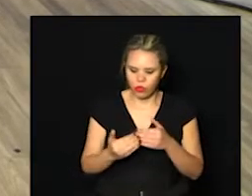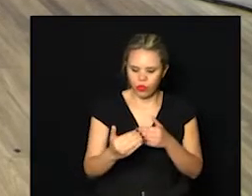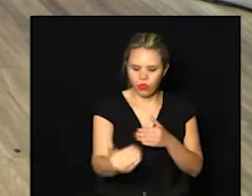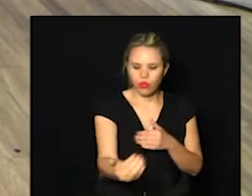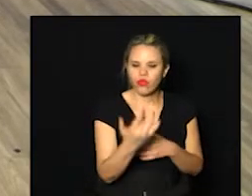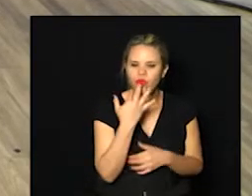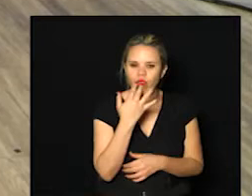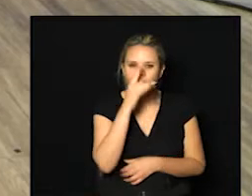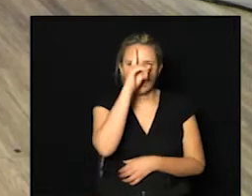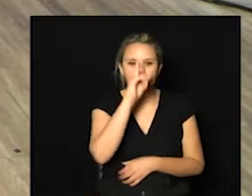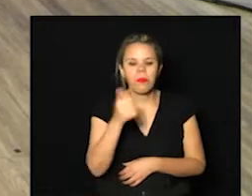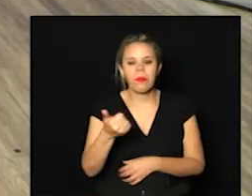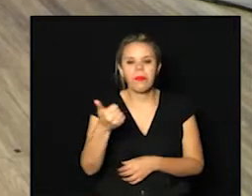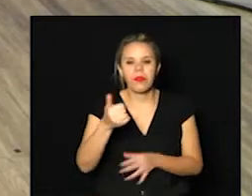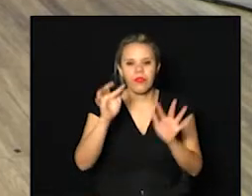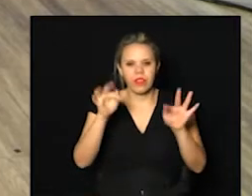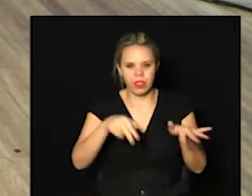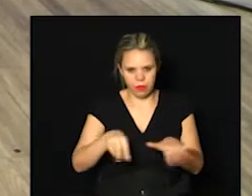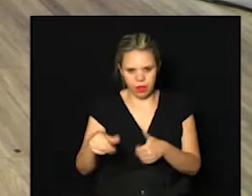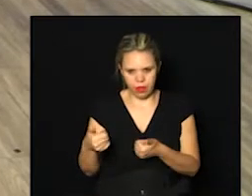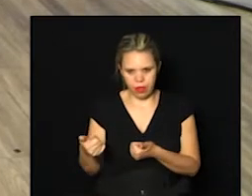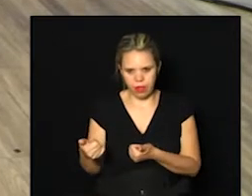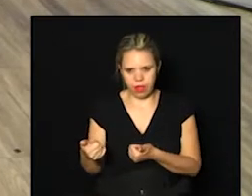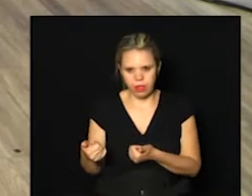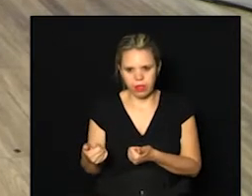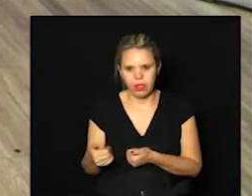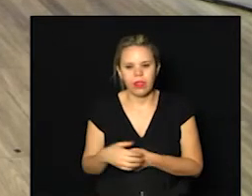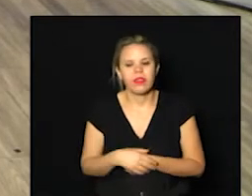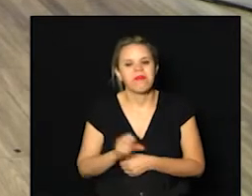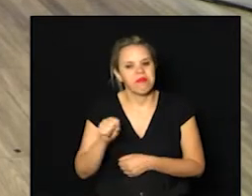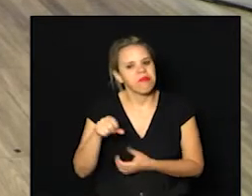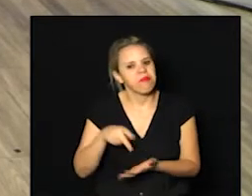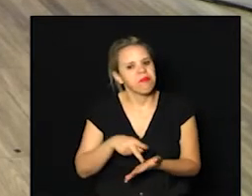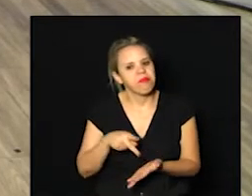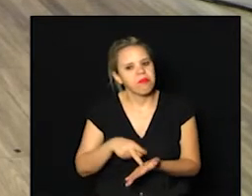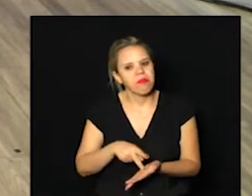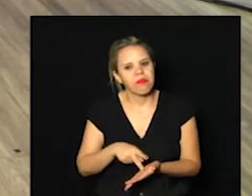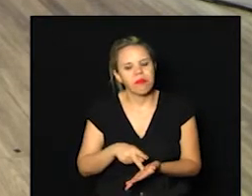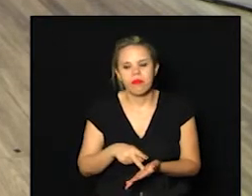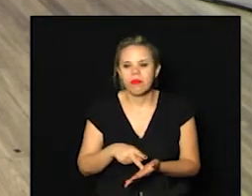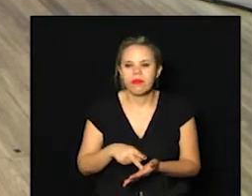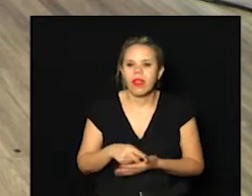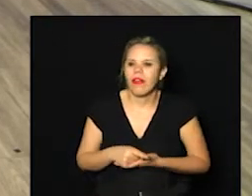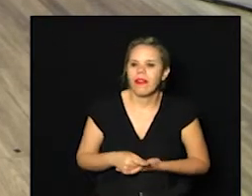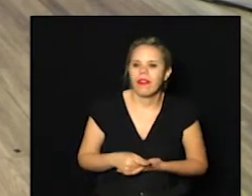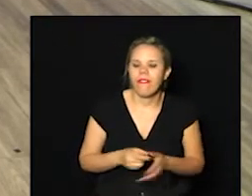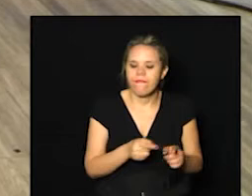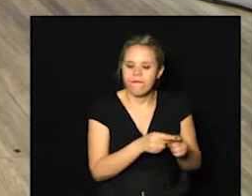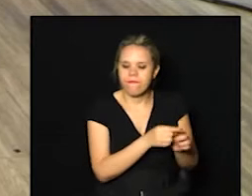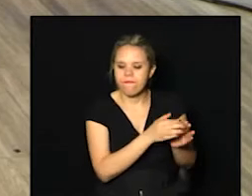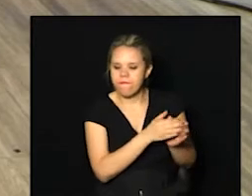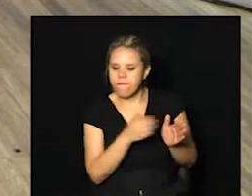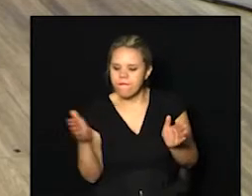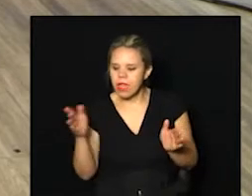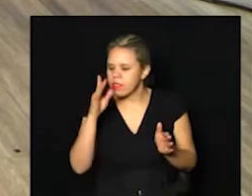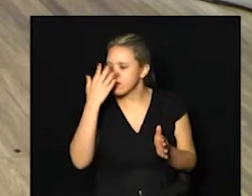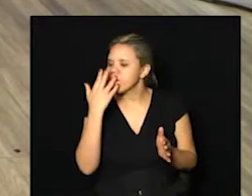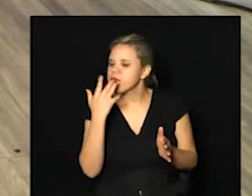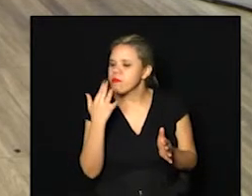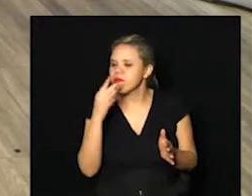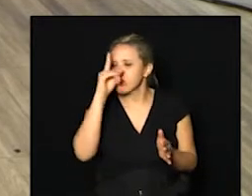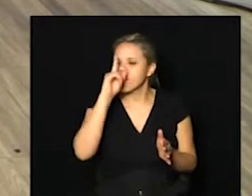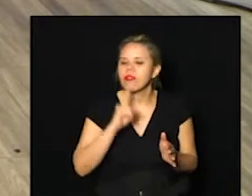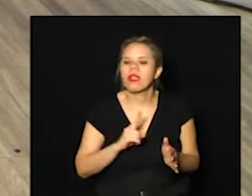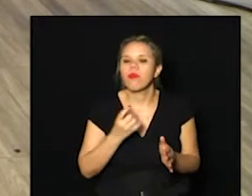foi o primeiro fim de semana, né? Isso mesmo, fase amarela. Boa tarde, Gabriel, boa tarde a você que